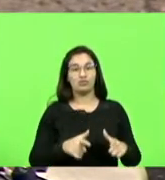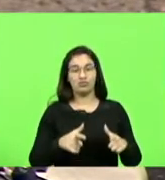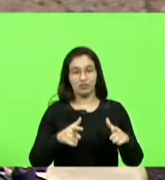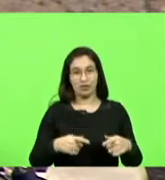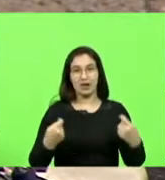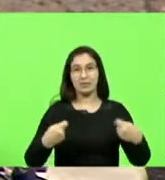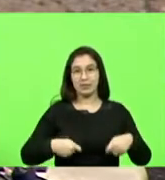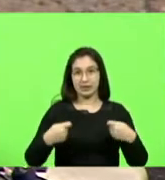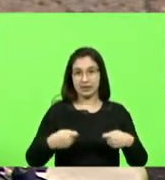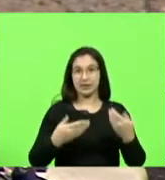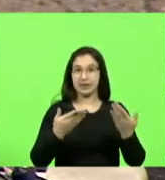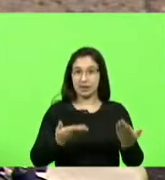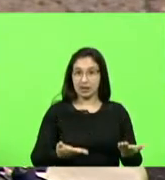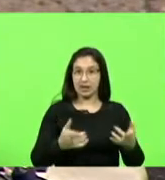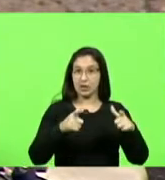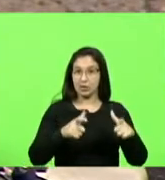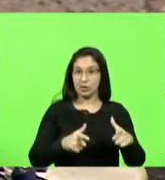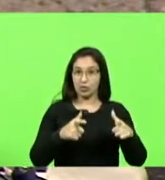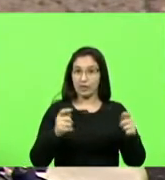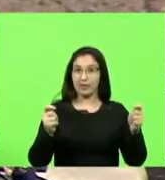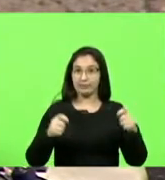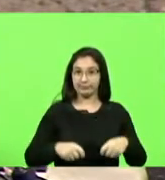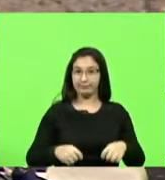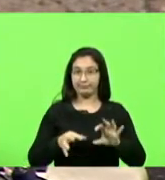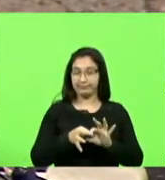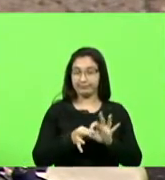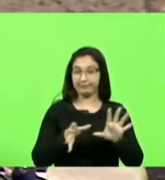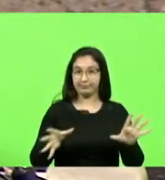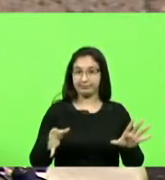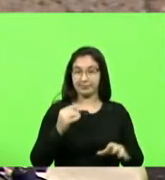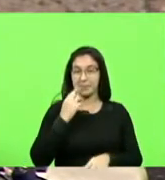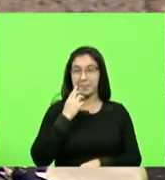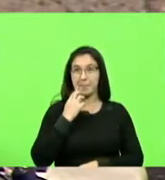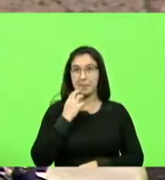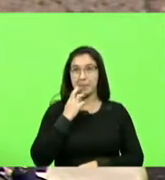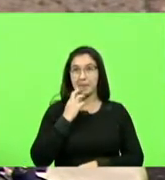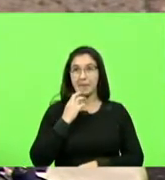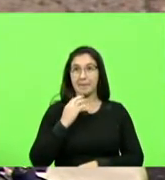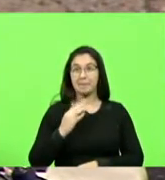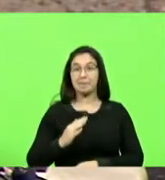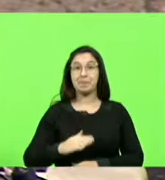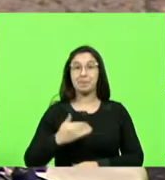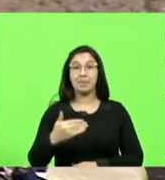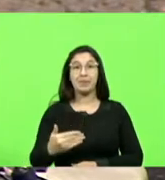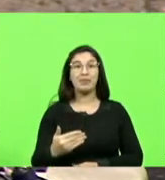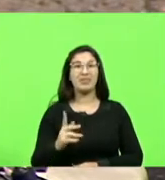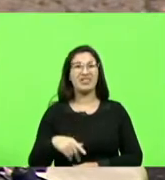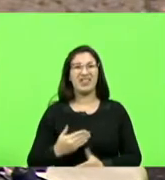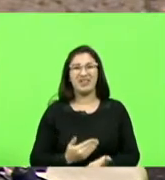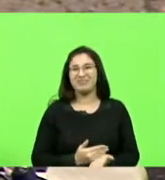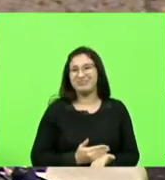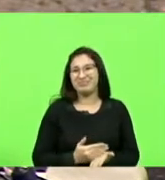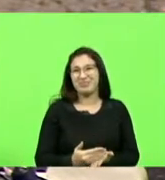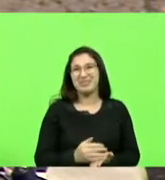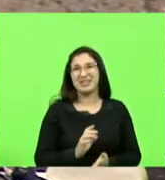unidade funcionasse. Mas, enfim, isso aí foi só o início de várias